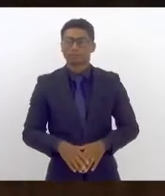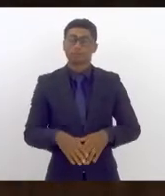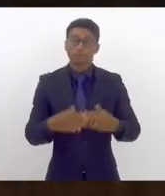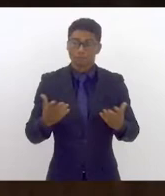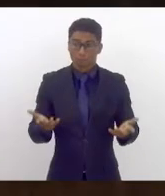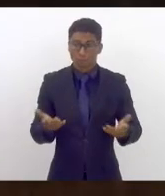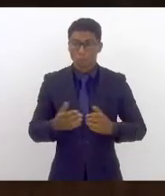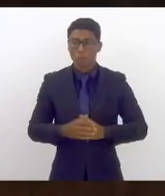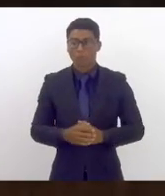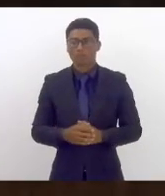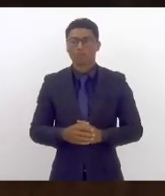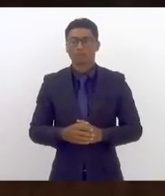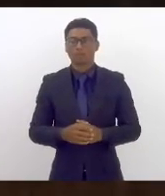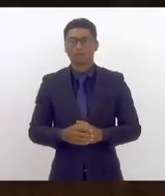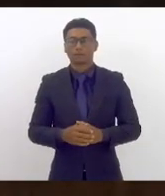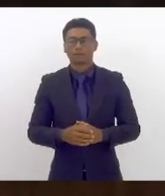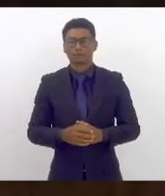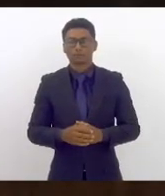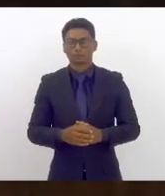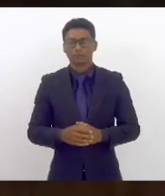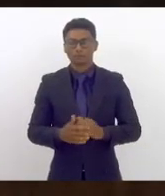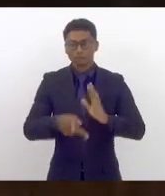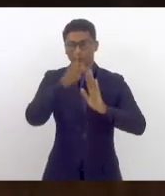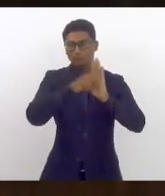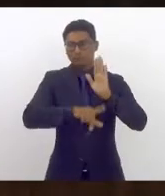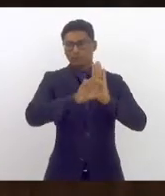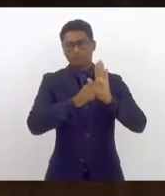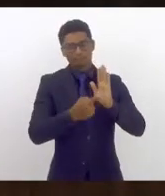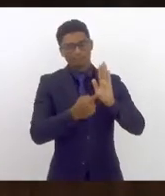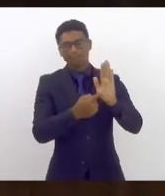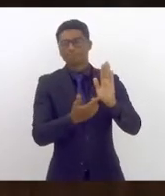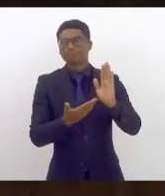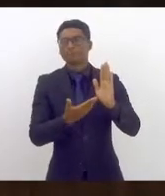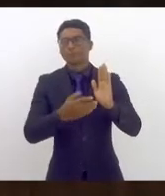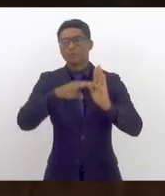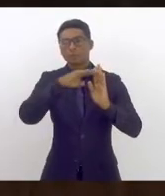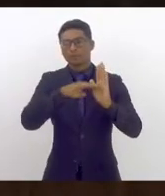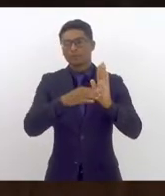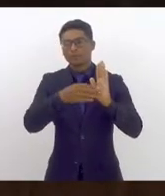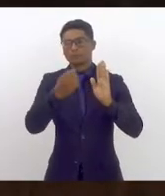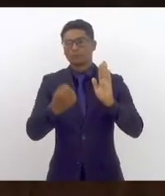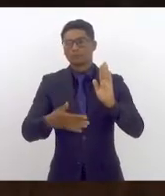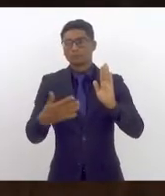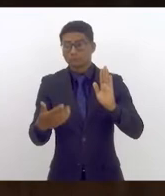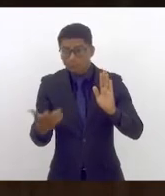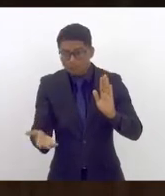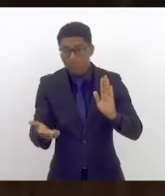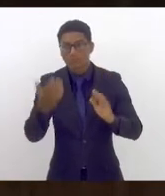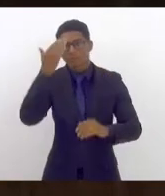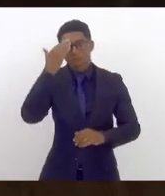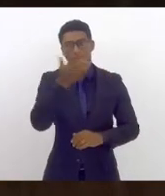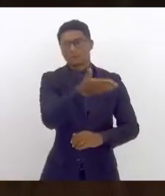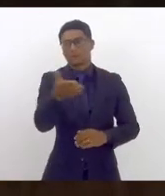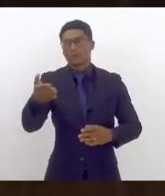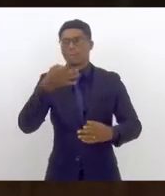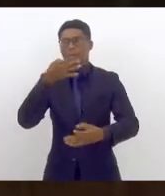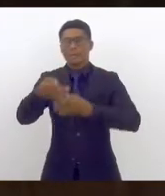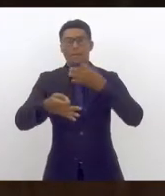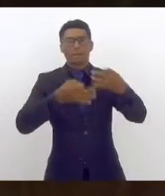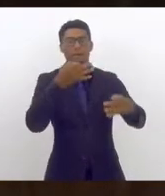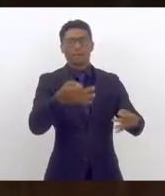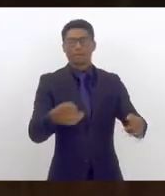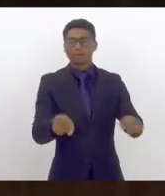nesse nessa direção que esse projeto que esse programa trata então aqui agradecer os pareceres emitidos e